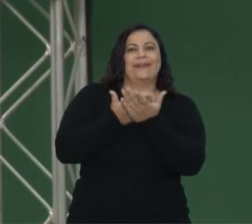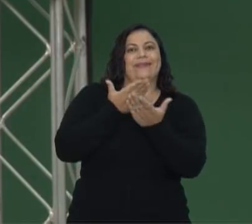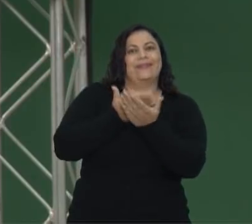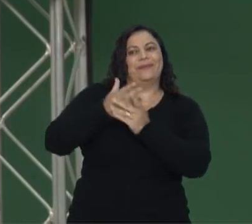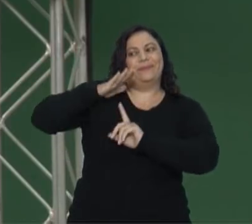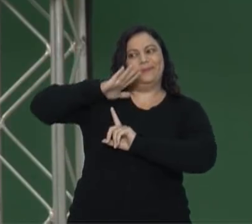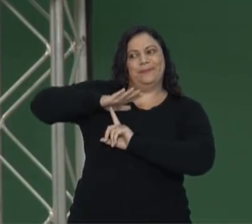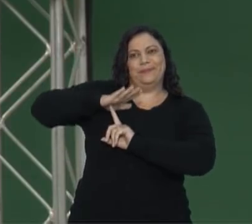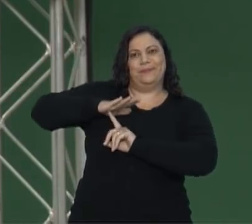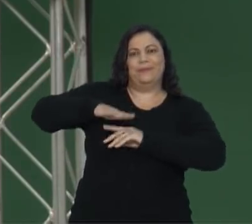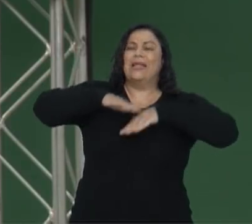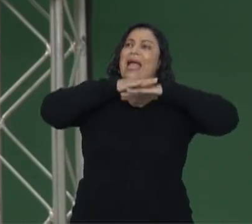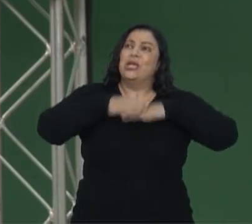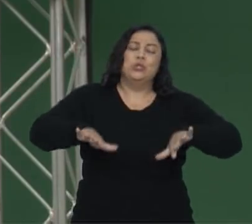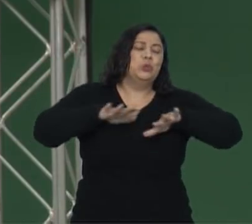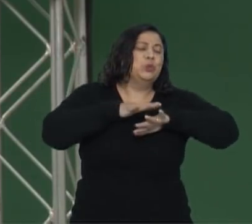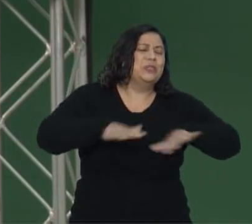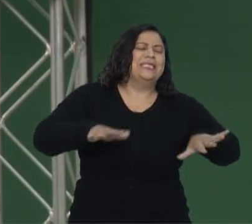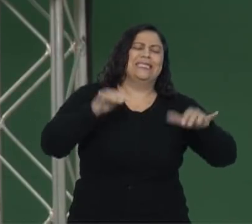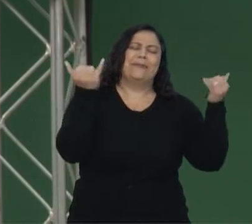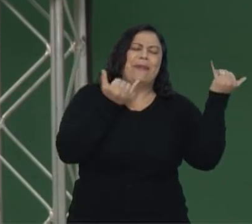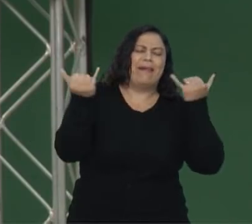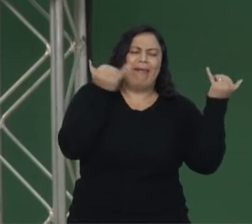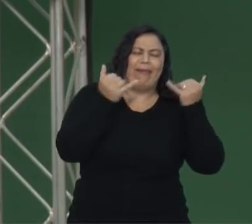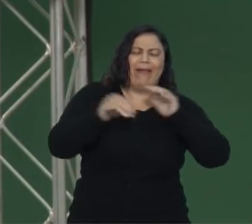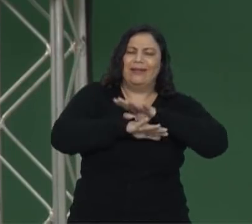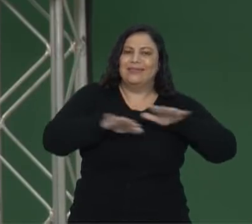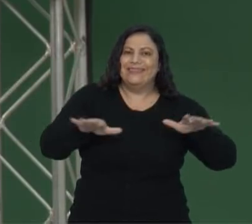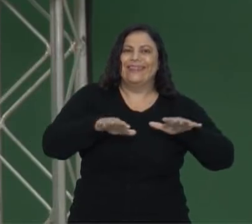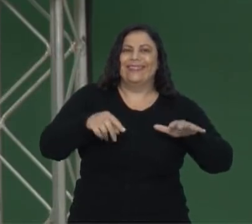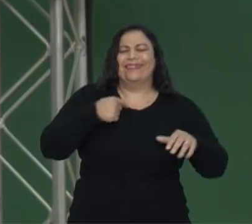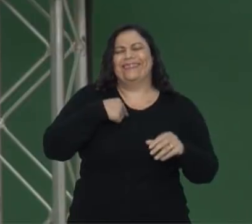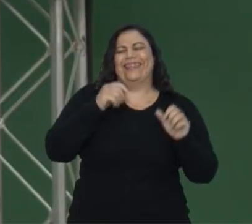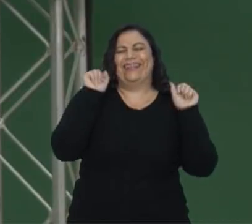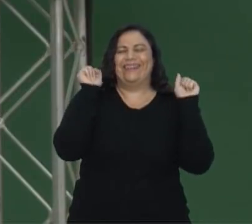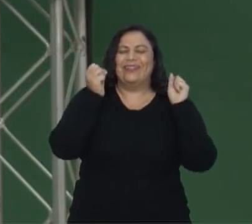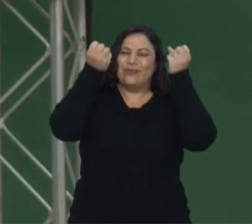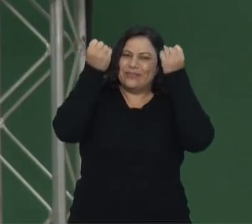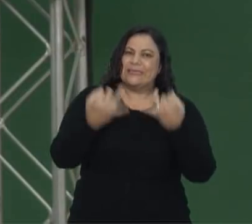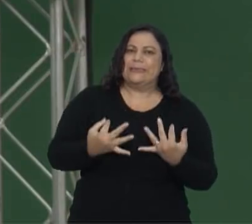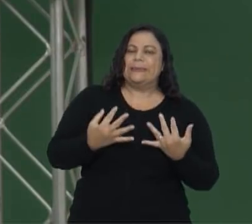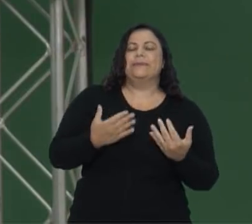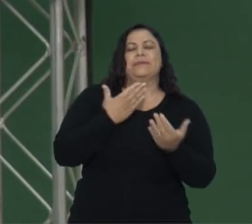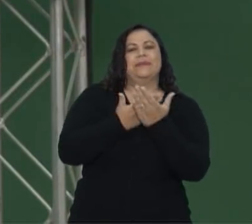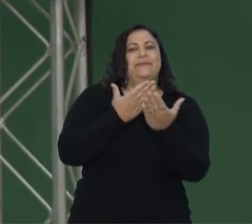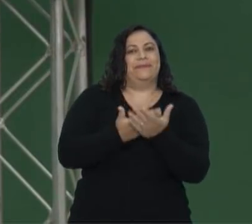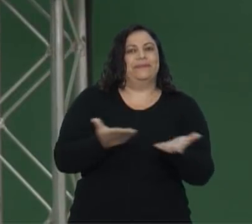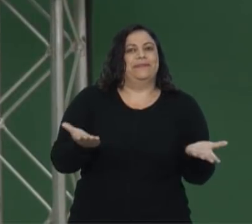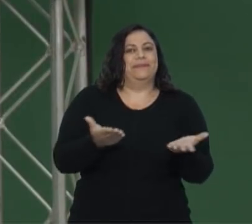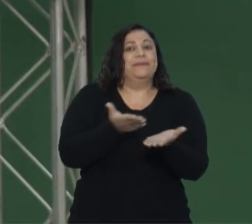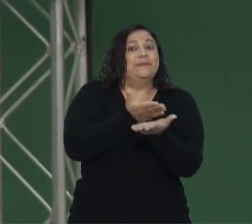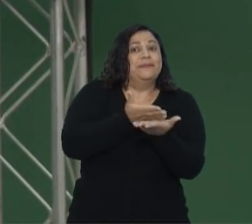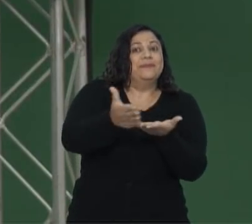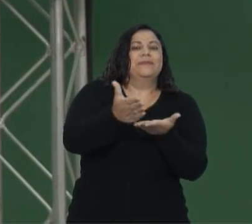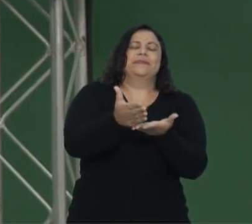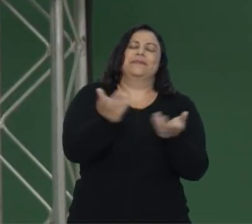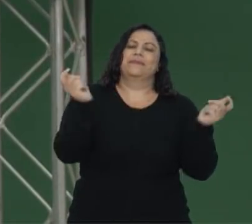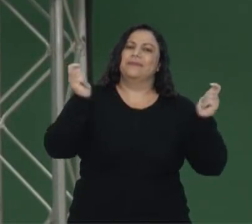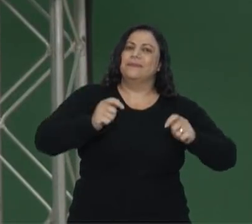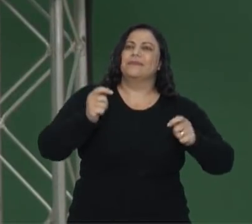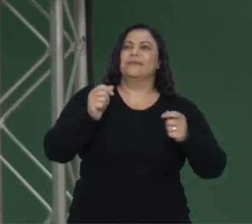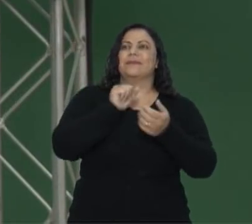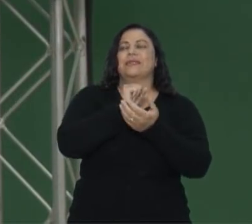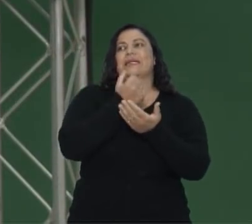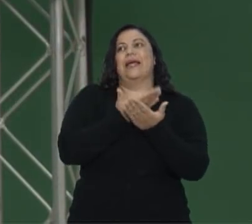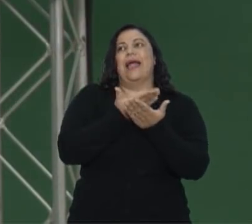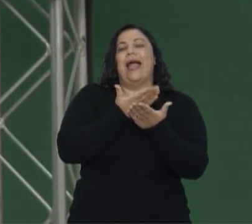Chega de recado, Fabiano, eu quero começar a aula, eu adoro quando você explica. Então vamos começar? Sempre com correção da atividade da aula